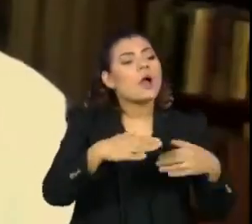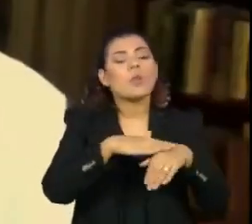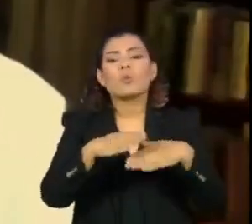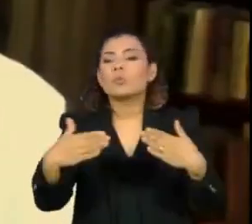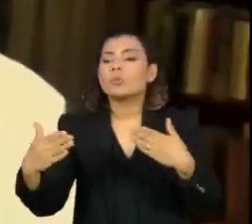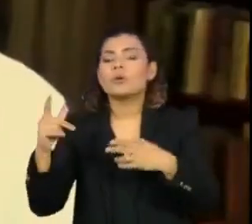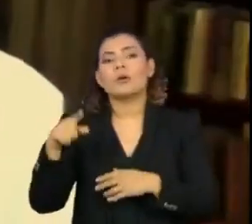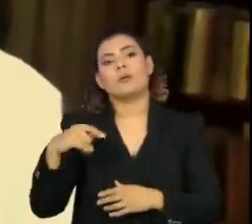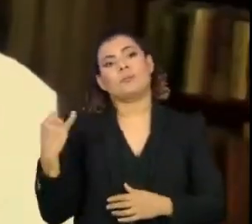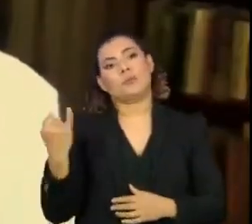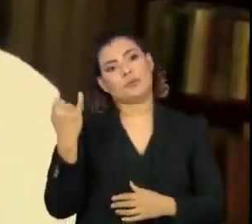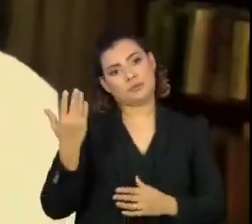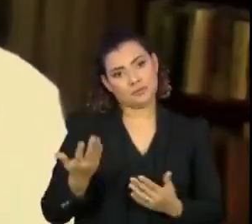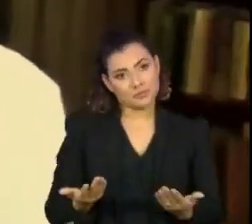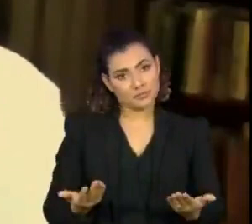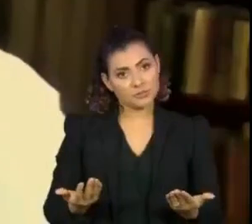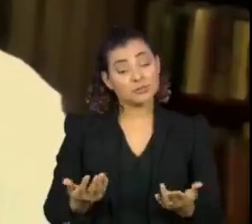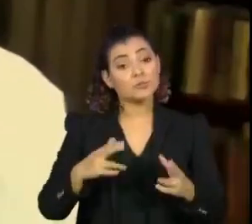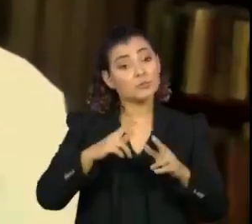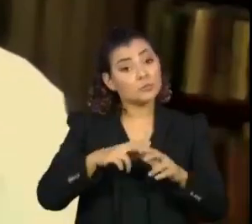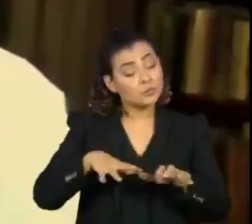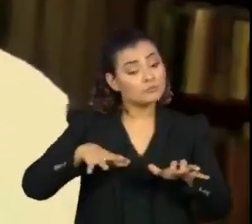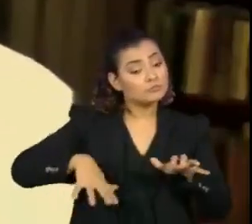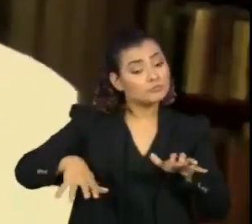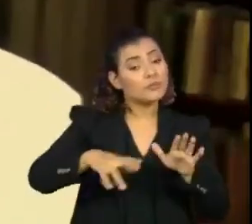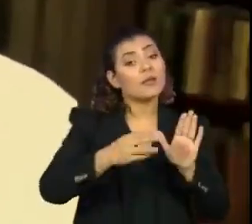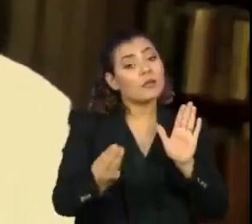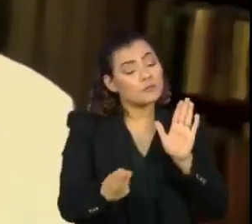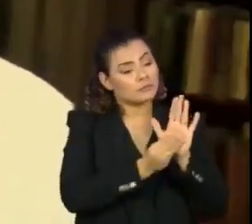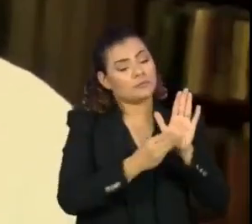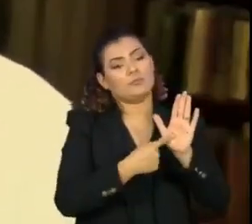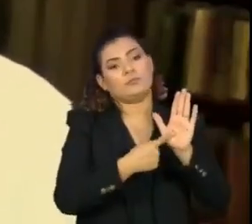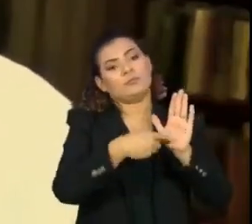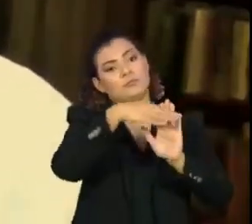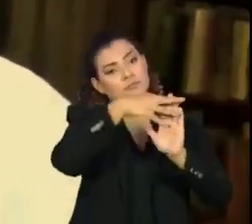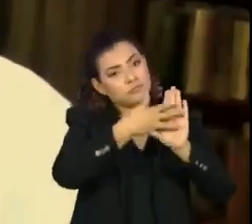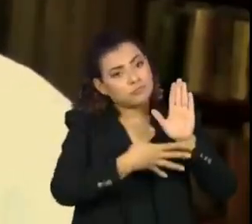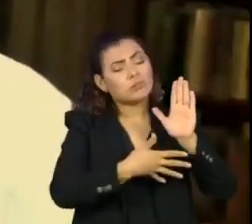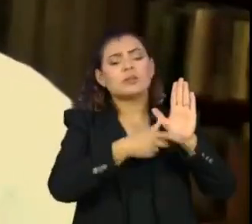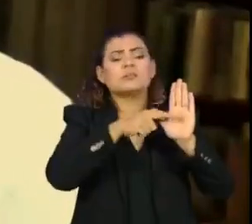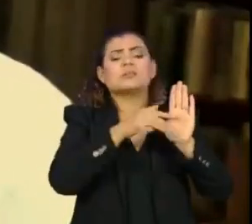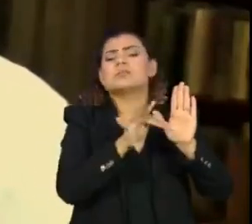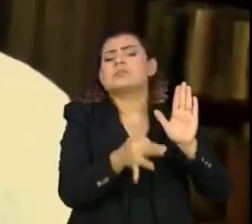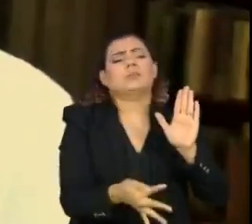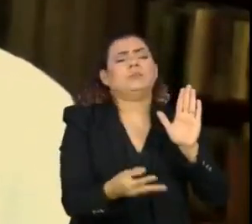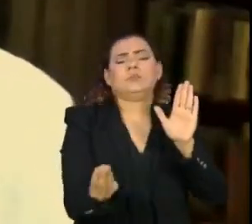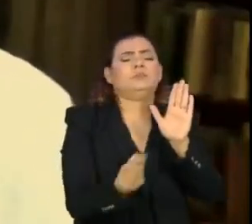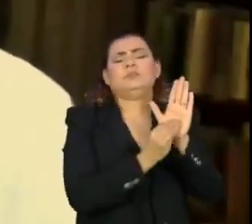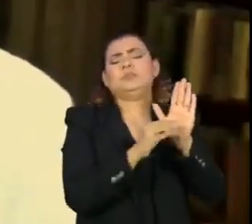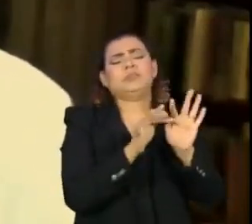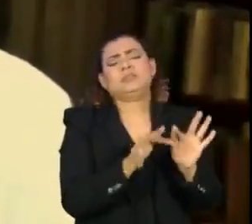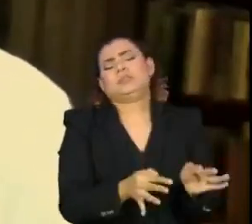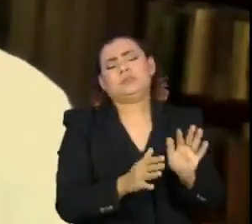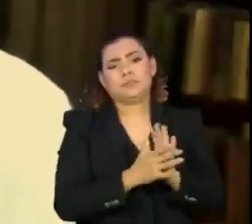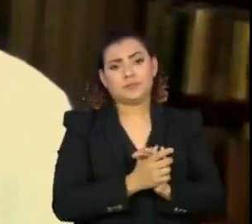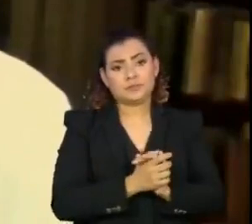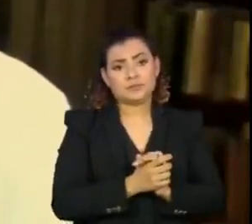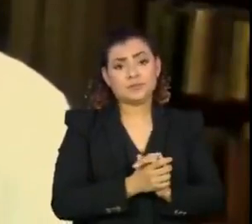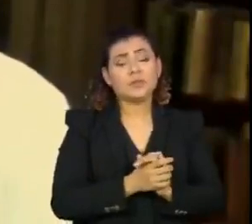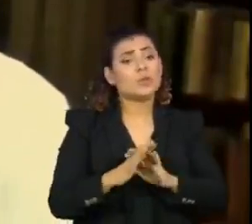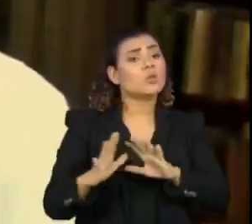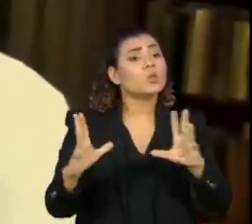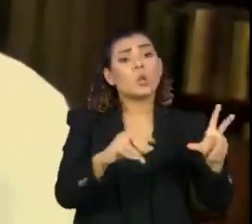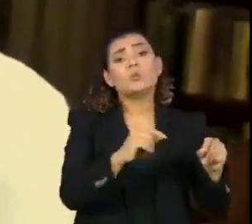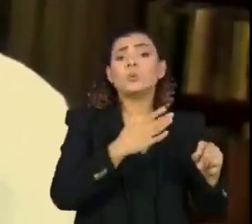e o nacional. Essas coisas estão na carta, escritas de uma forma muito simples. É difícil não gostar